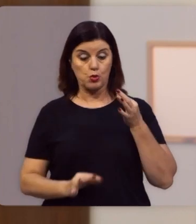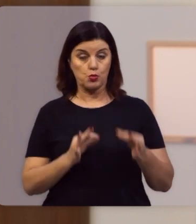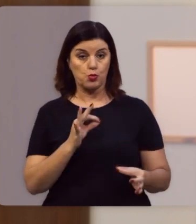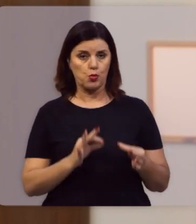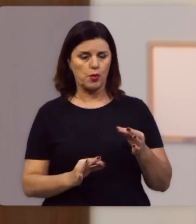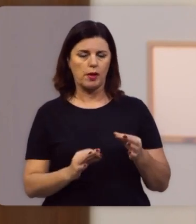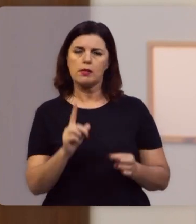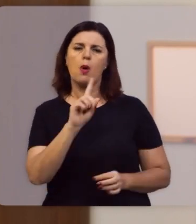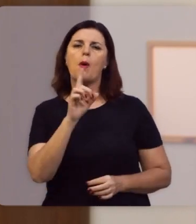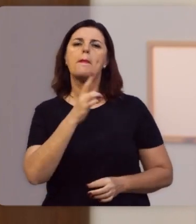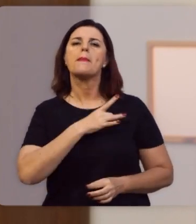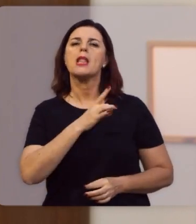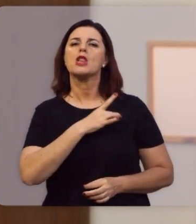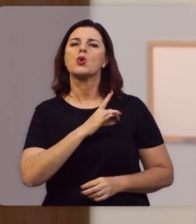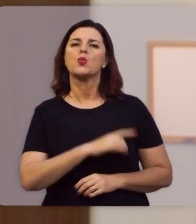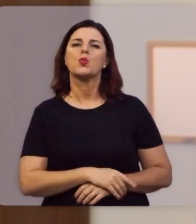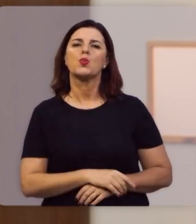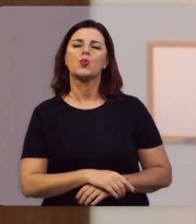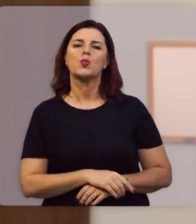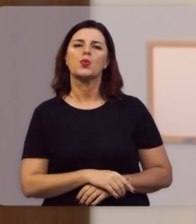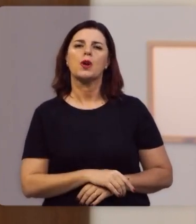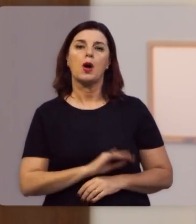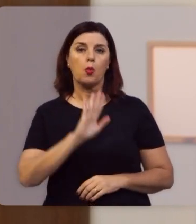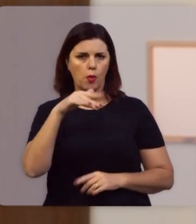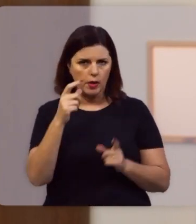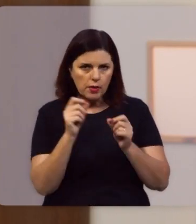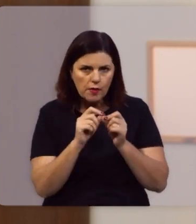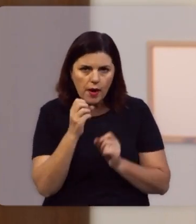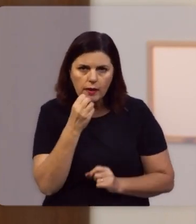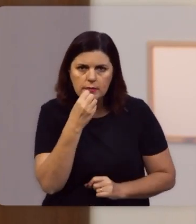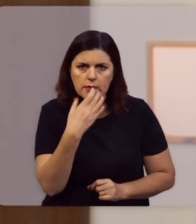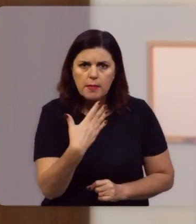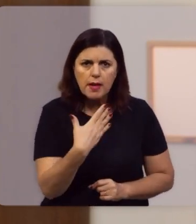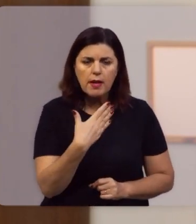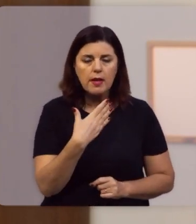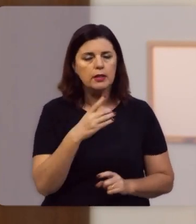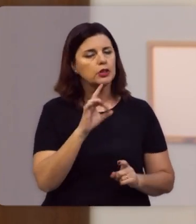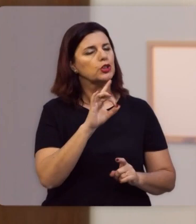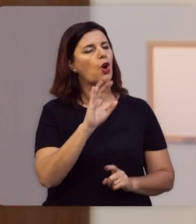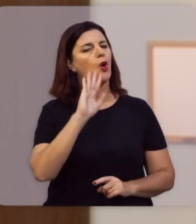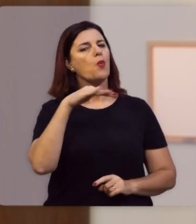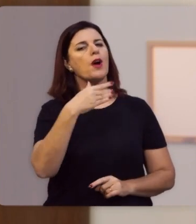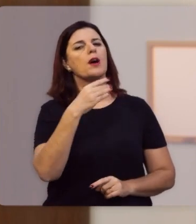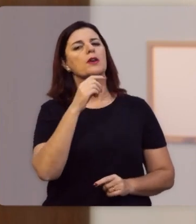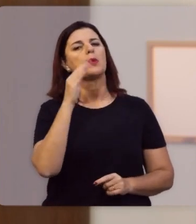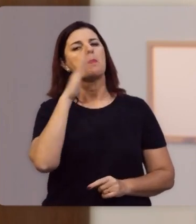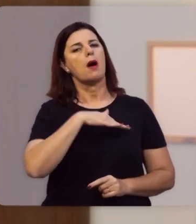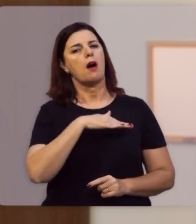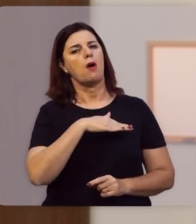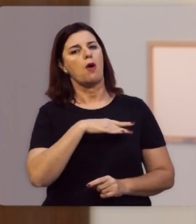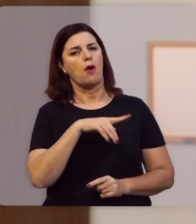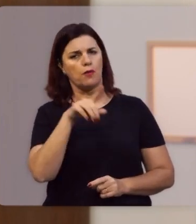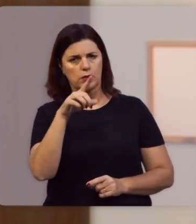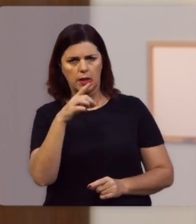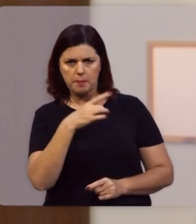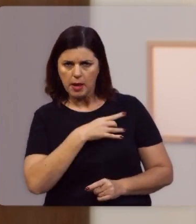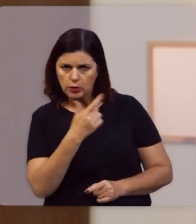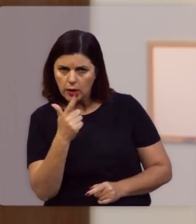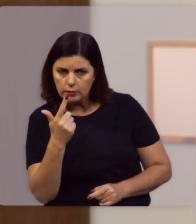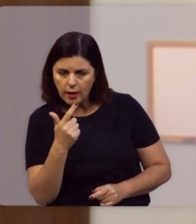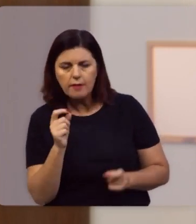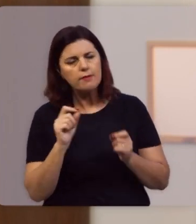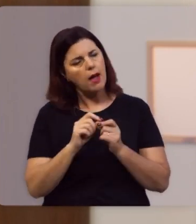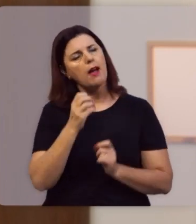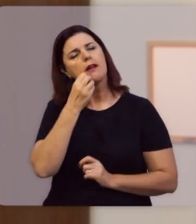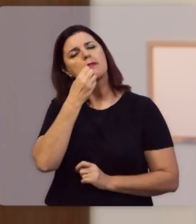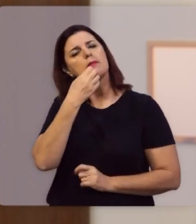para temor quando se faz o bem e sim quando se faz o mal quer isto não temer autoridade faz